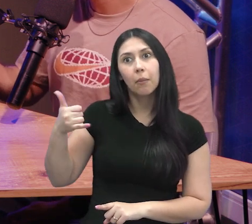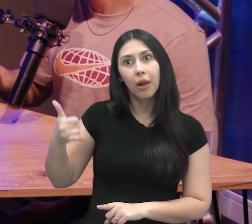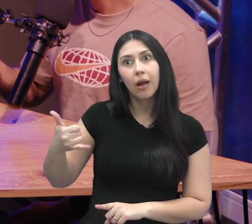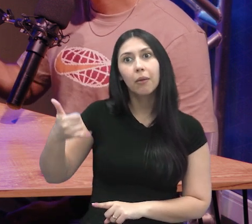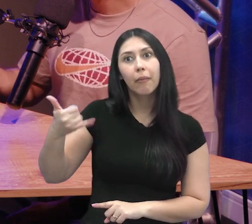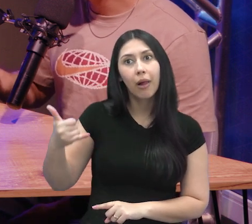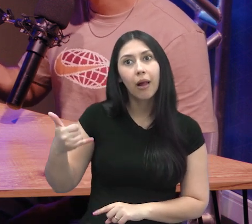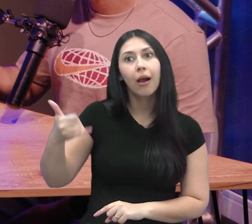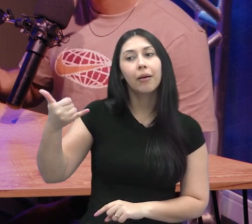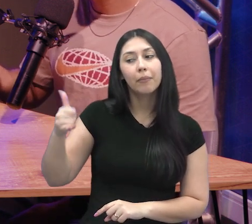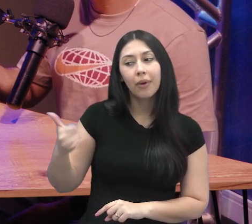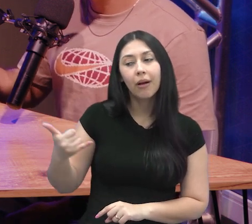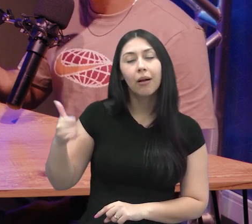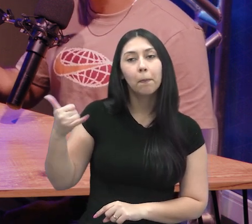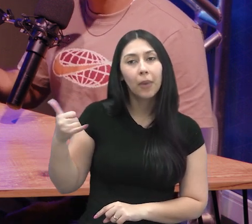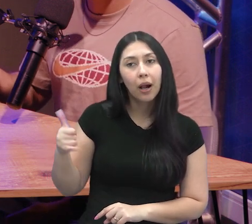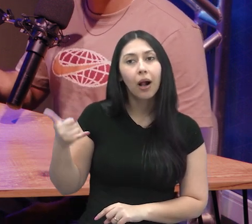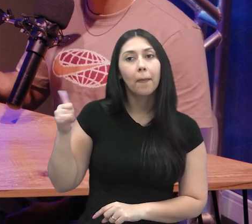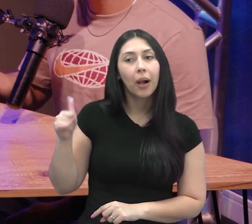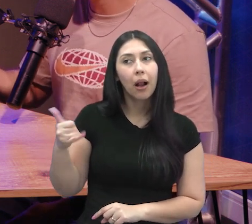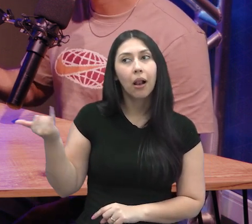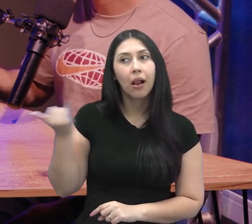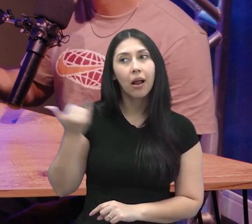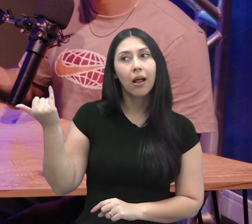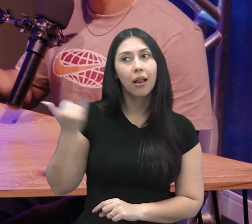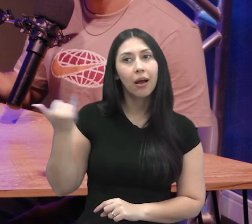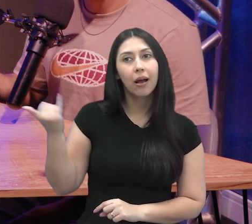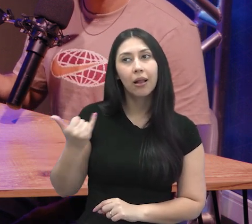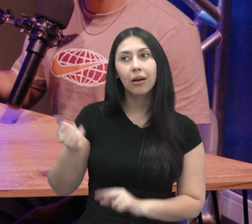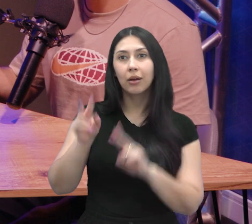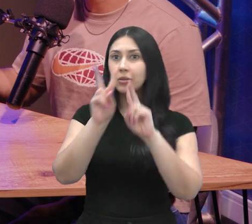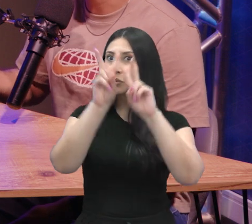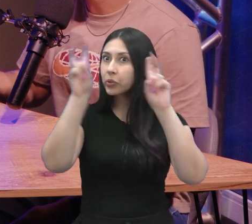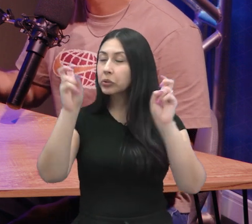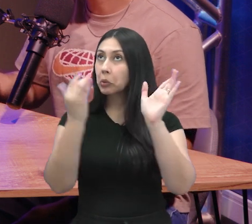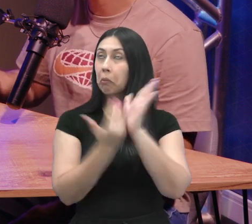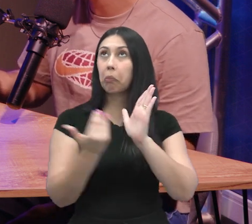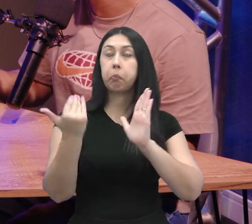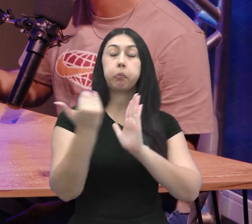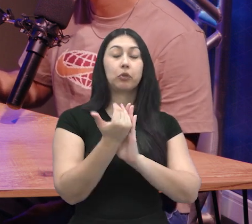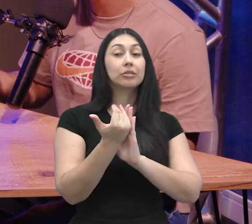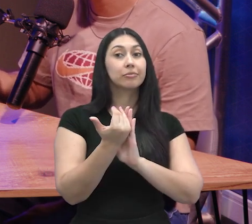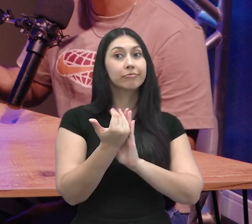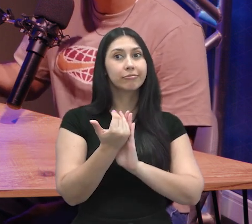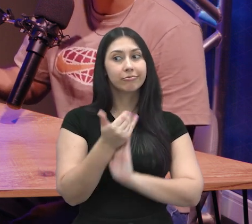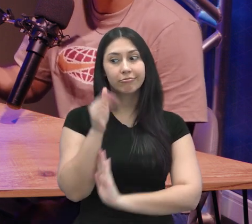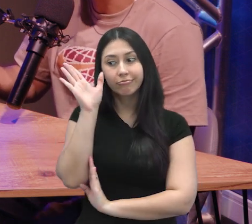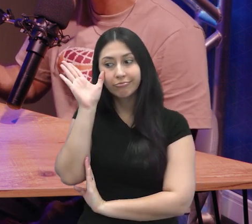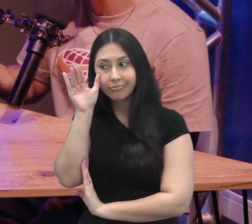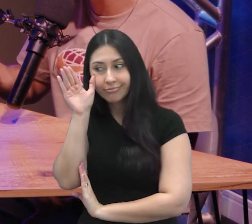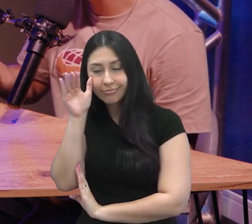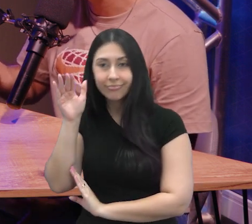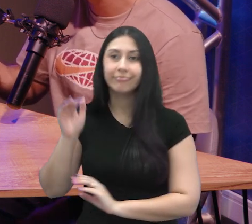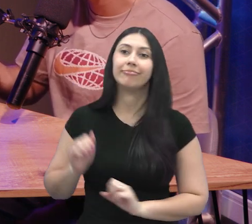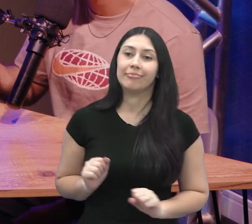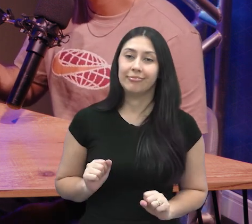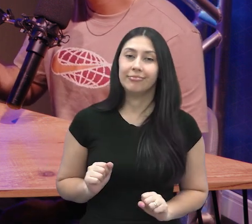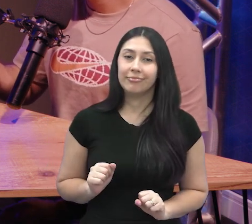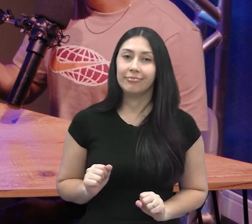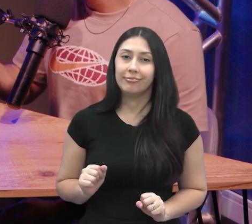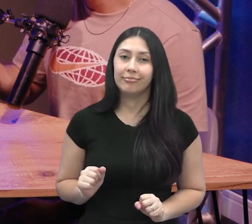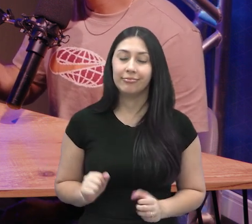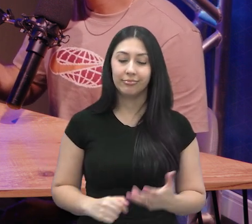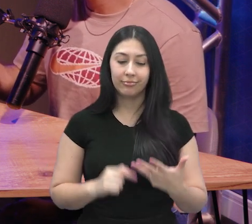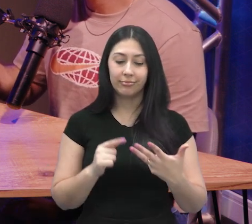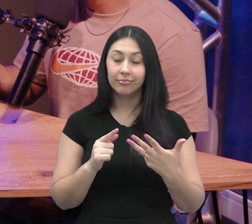celular, ele bipando ali uma manchete sensacionalista pra gente, e a gente vai querer clicar.